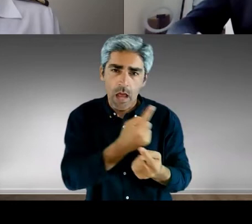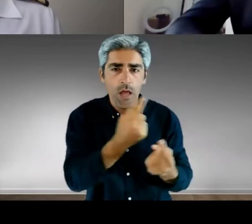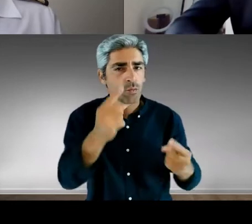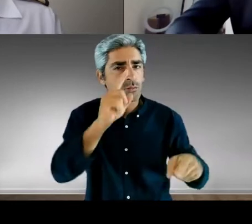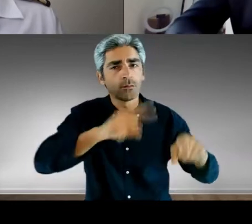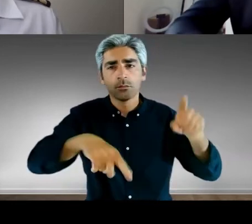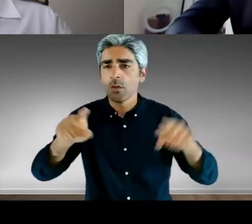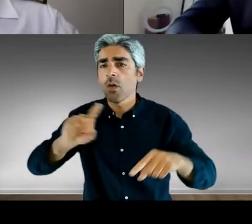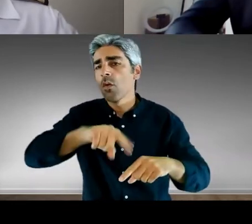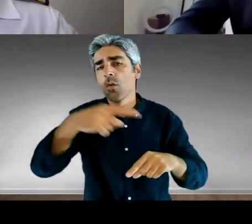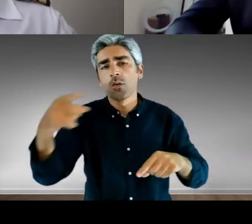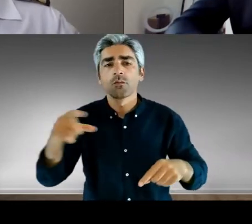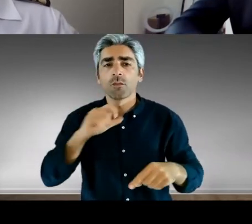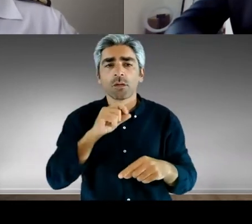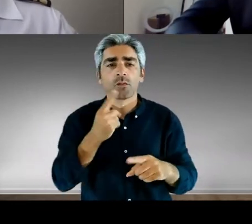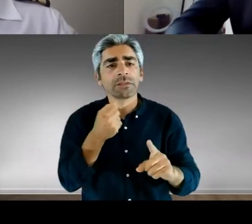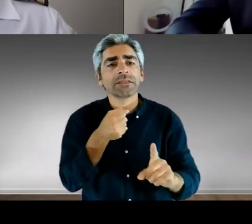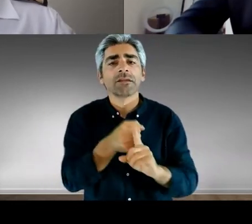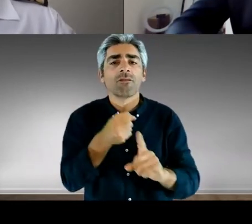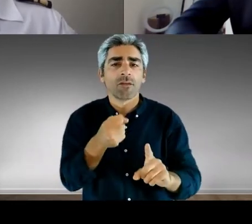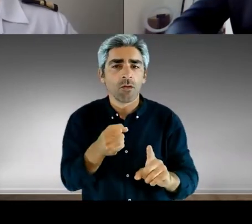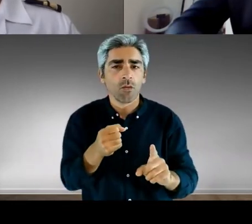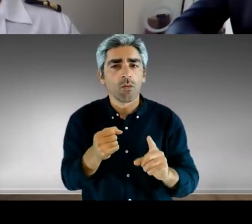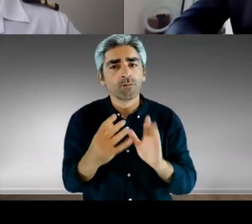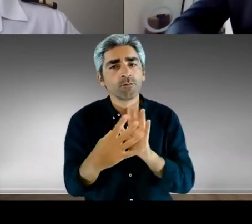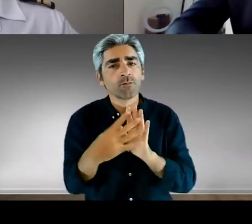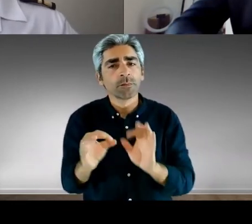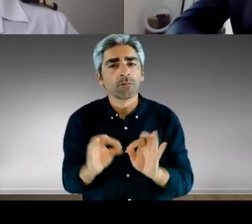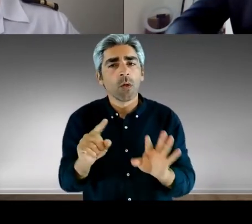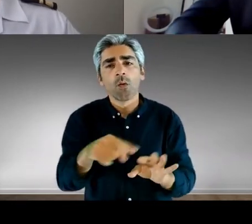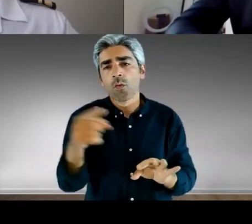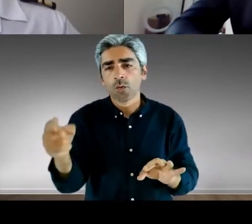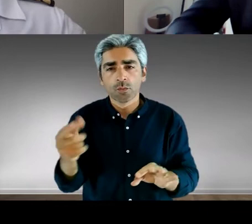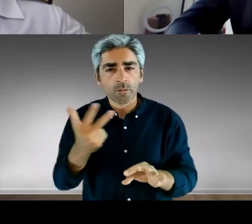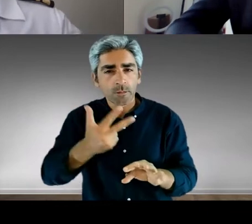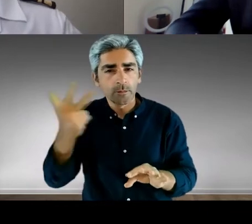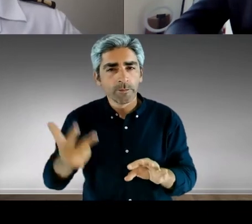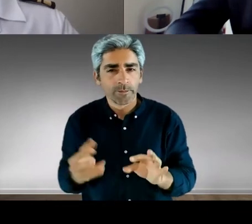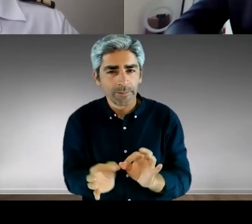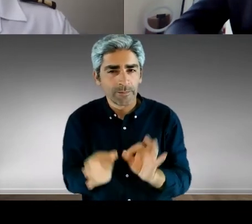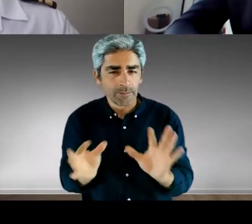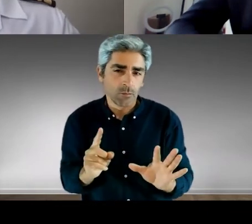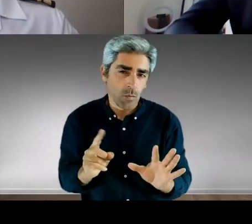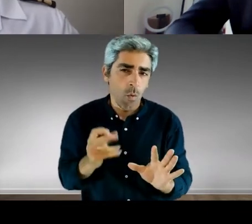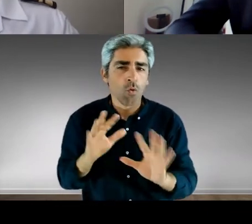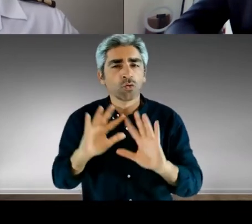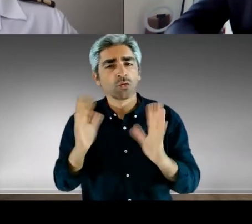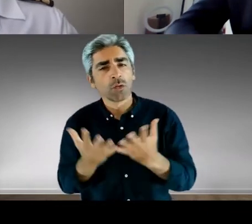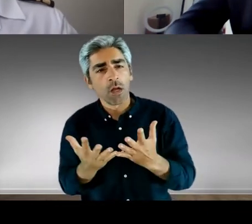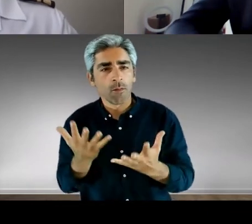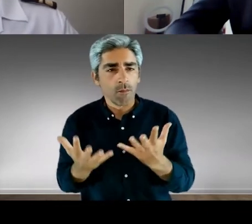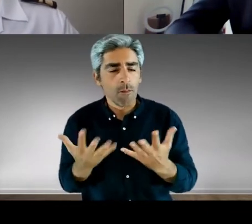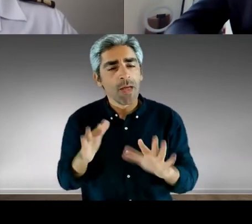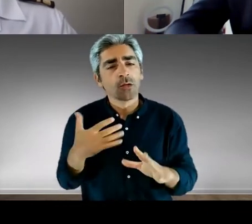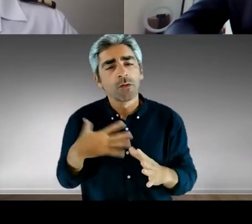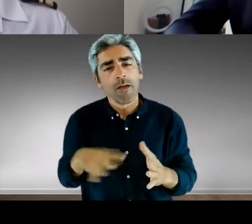outras organizações, eventualmente seria sempre um desafio replicar em termos absolutos ou genéricos. Mas eu